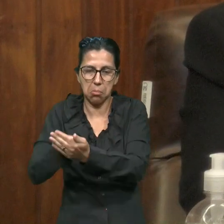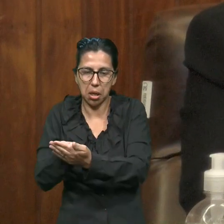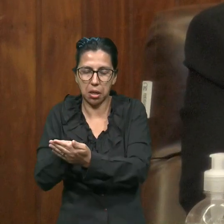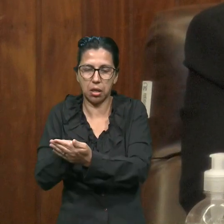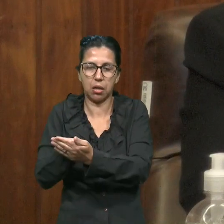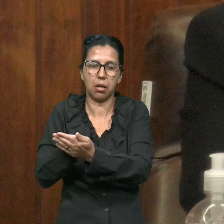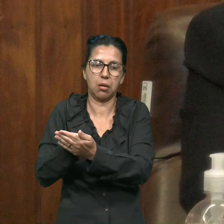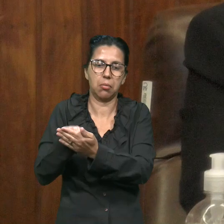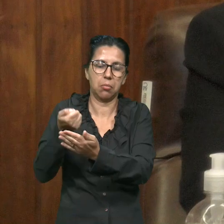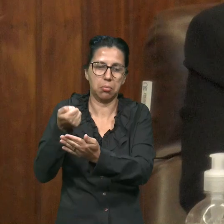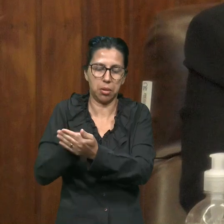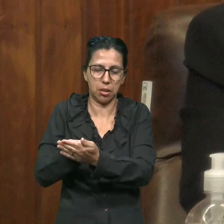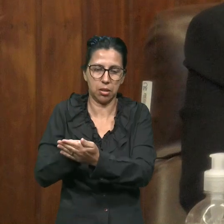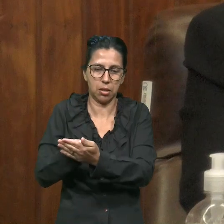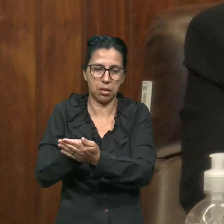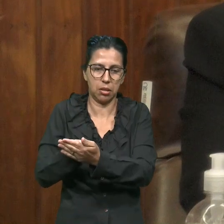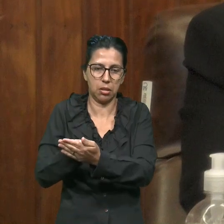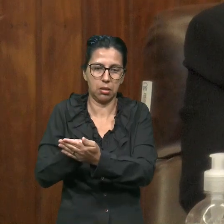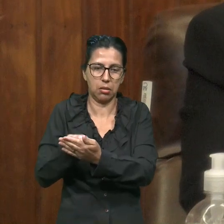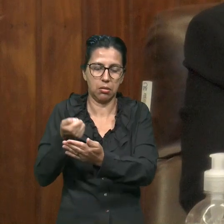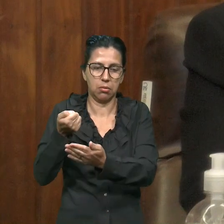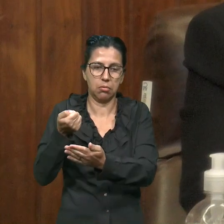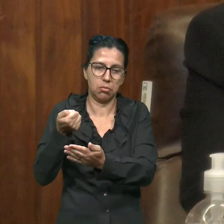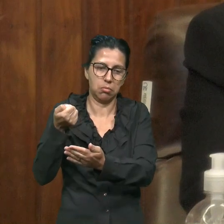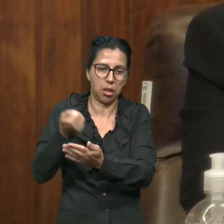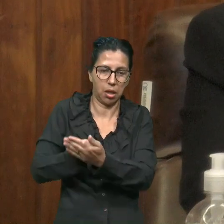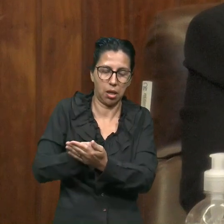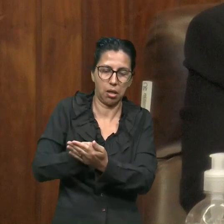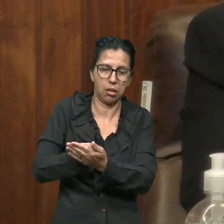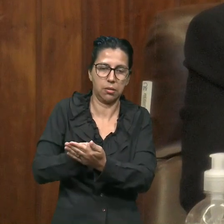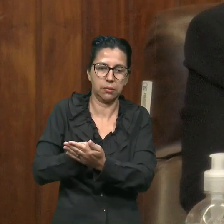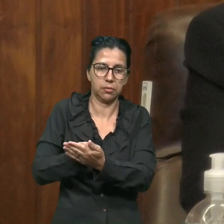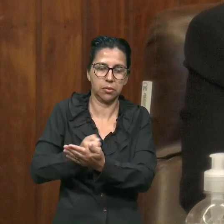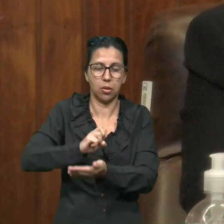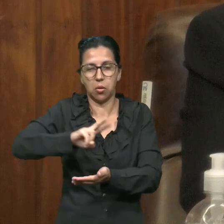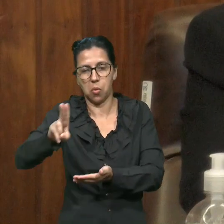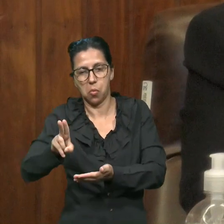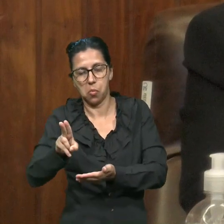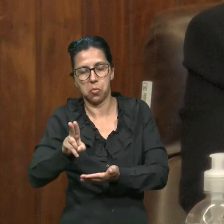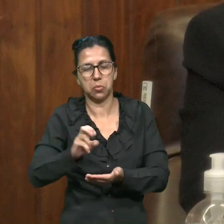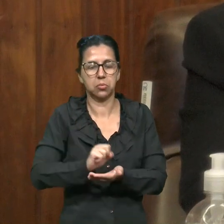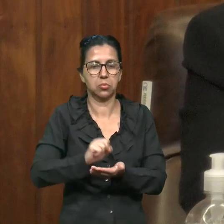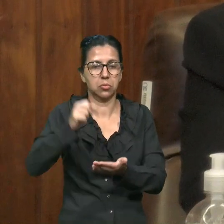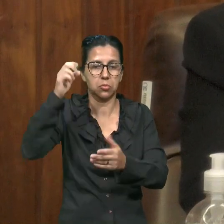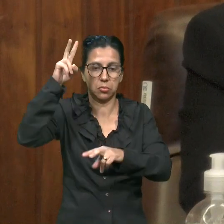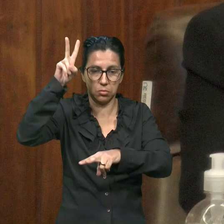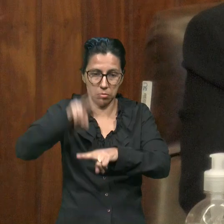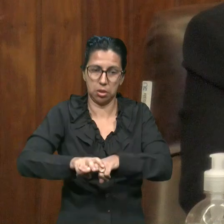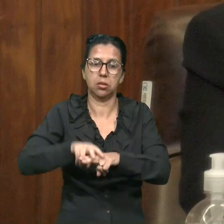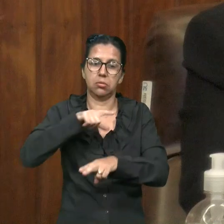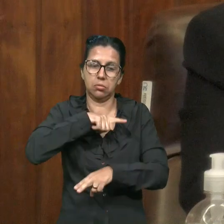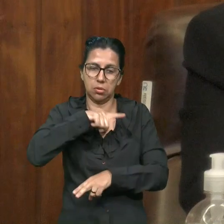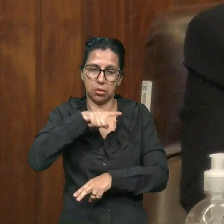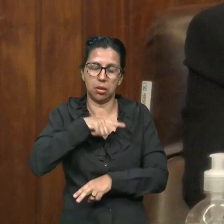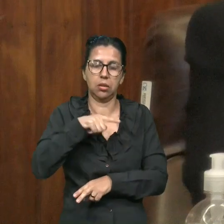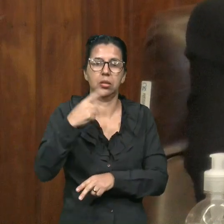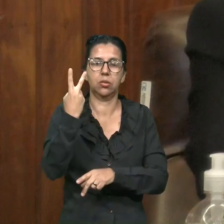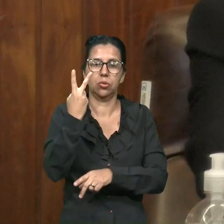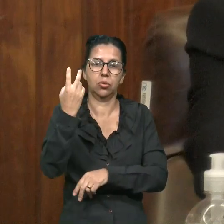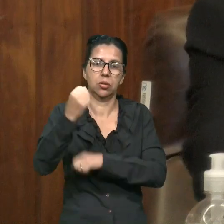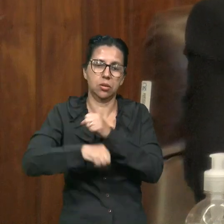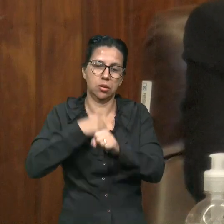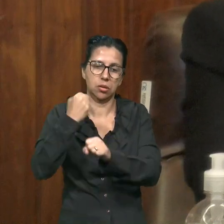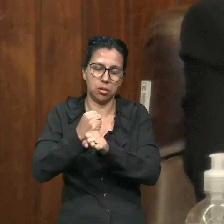com preterição de ordem cronológica ou de apresentação. Pena, detenção de 2 a 4 anos e